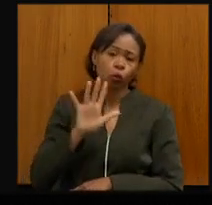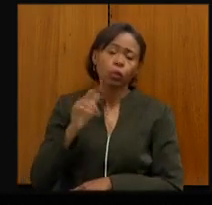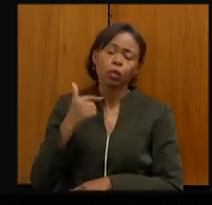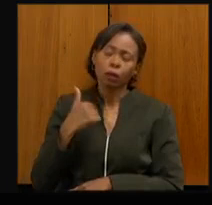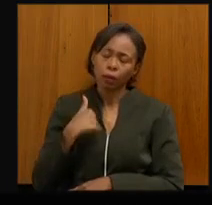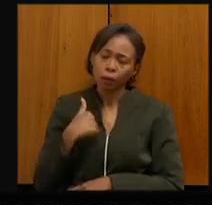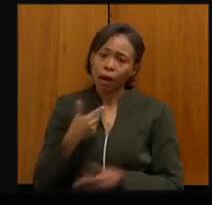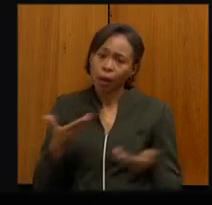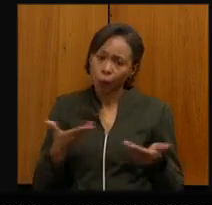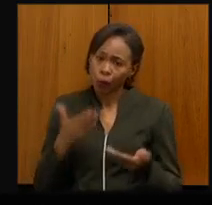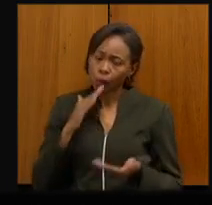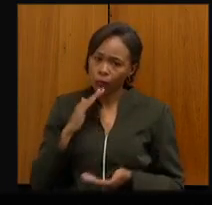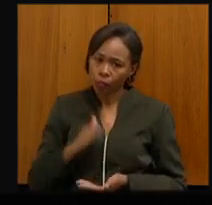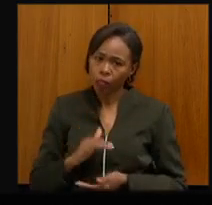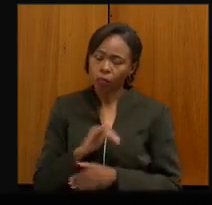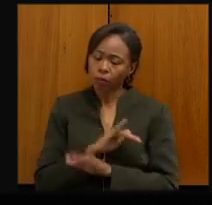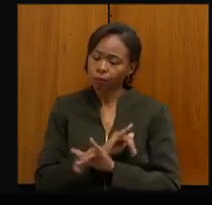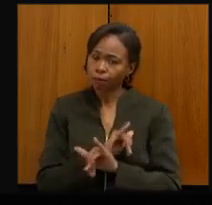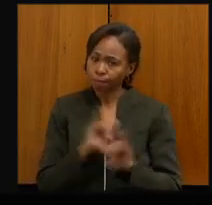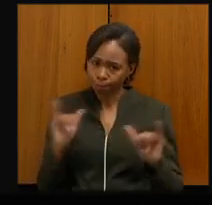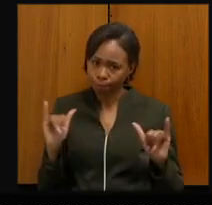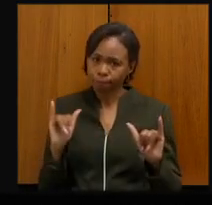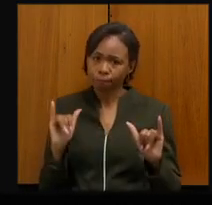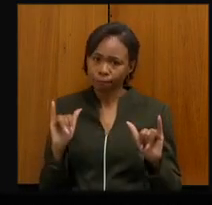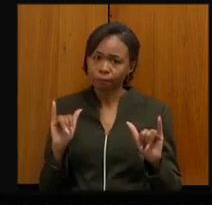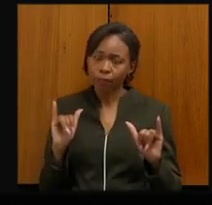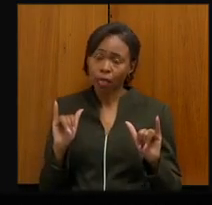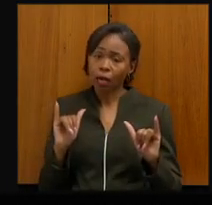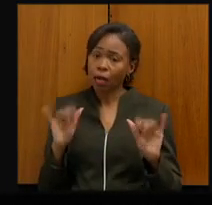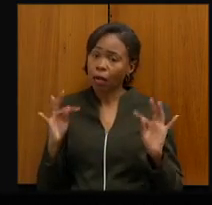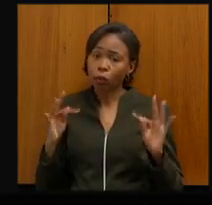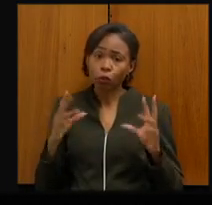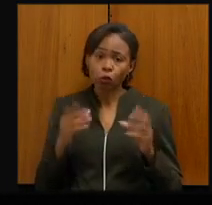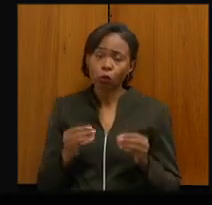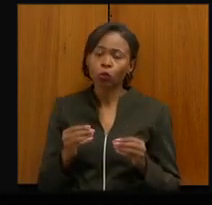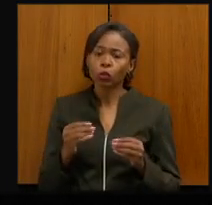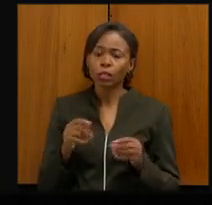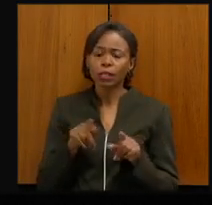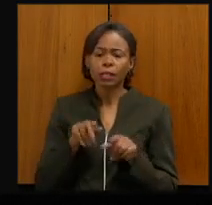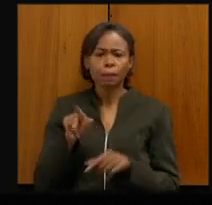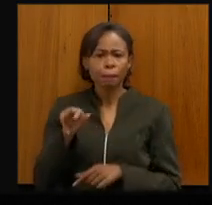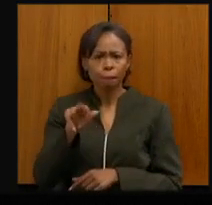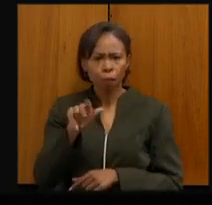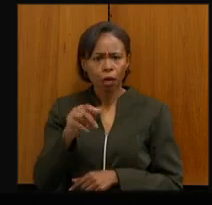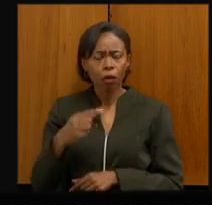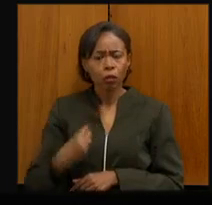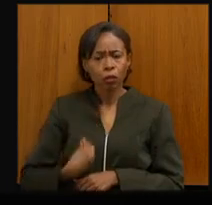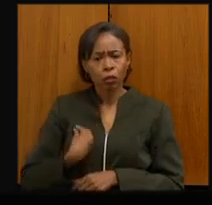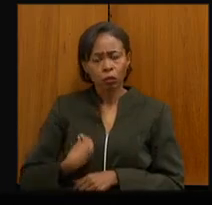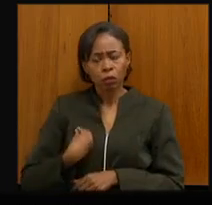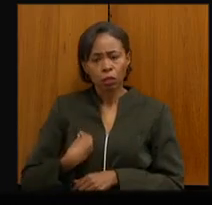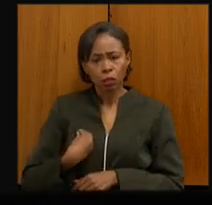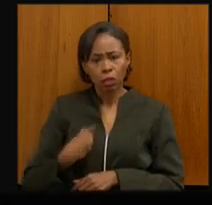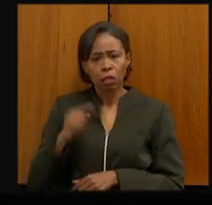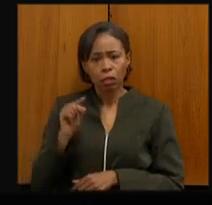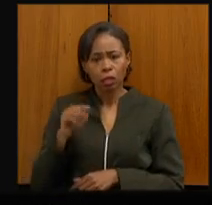tarde o recado a todos os nossos irmãos que estão aí na